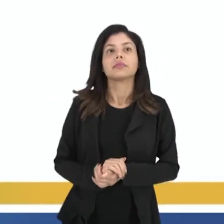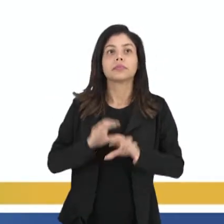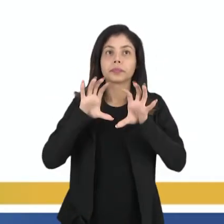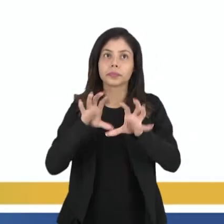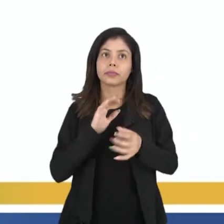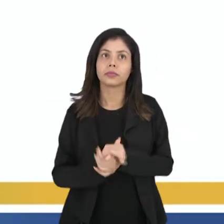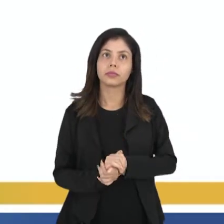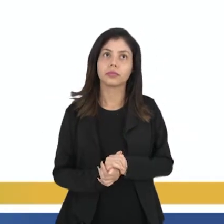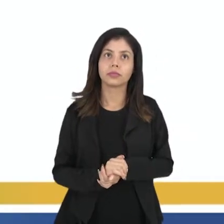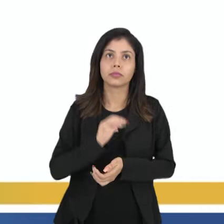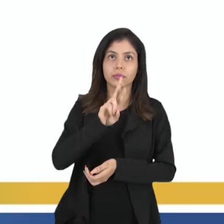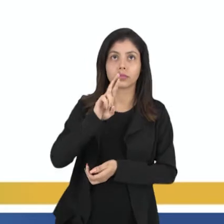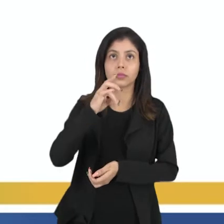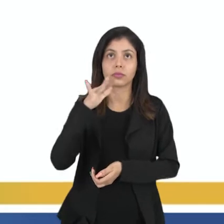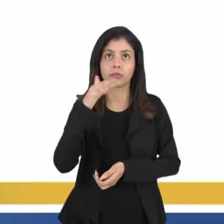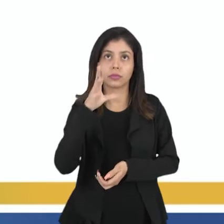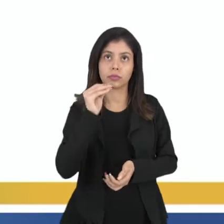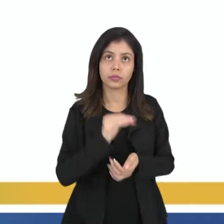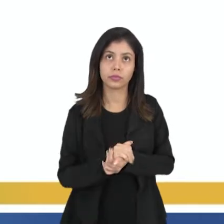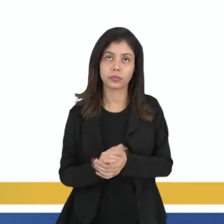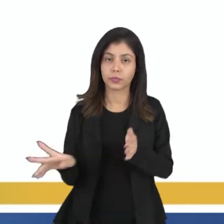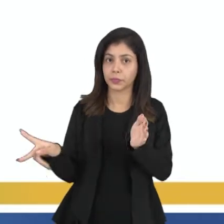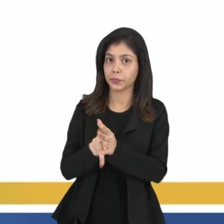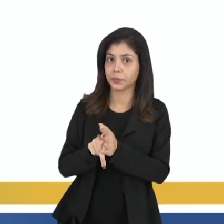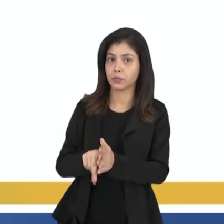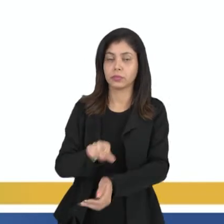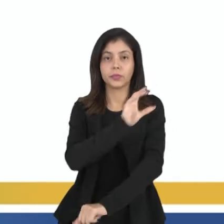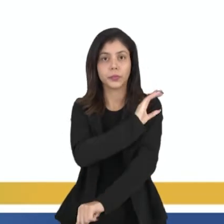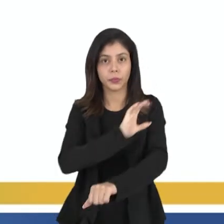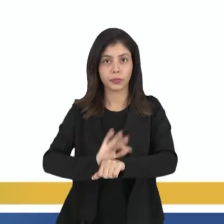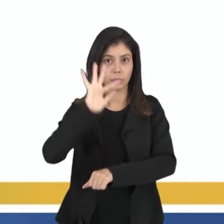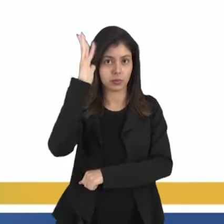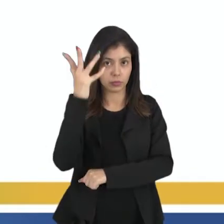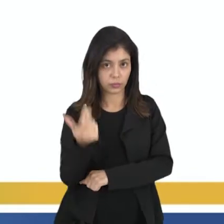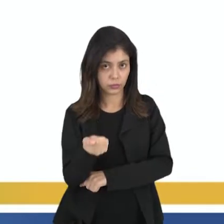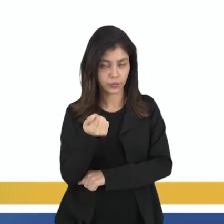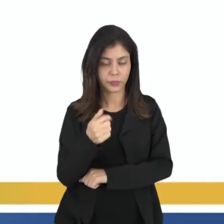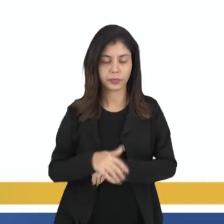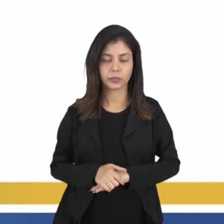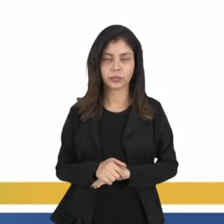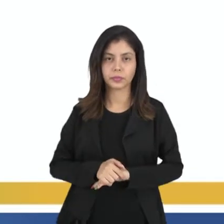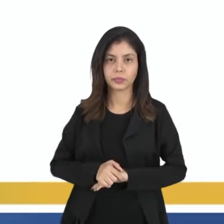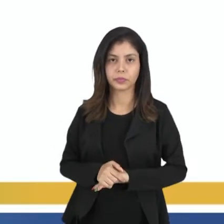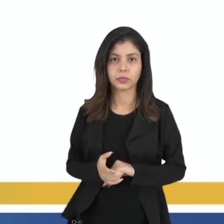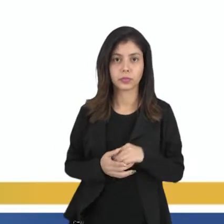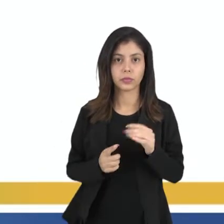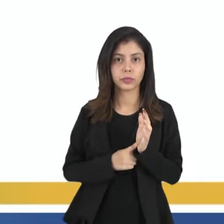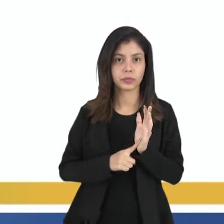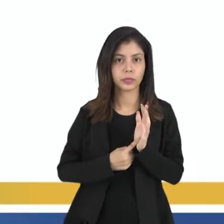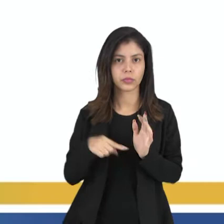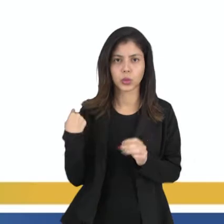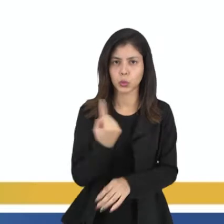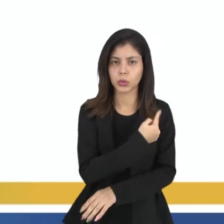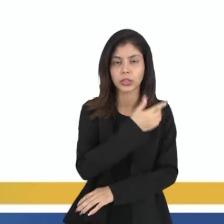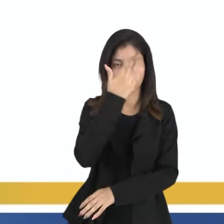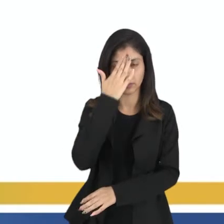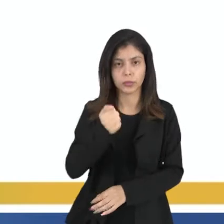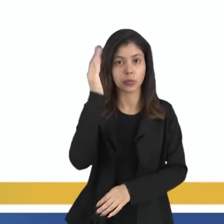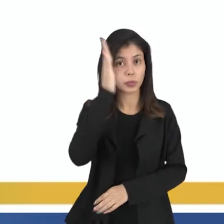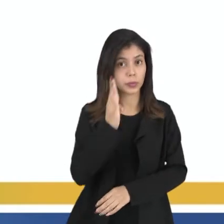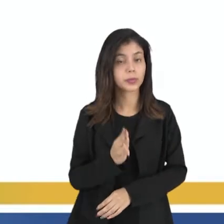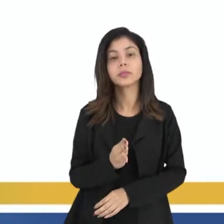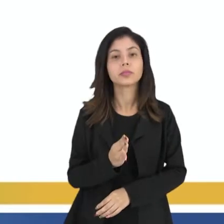a recuperação da herança cultural africana. Então vamos retomar um ponto. Nós sabemos